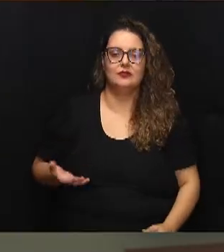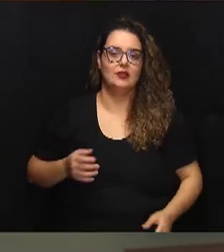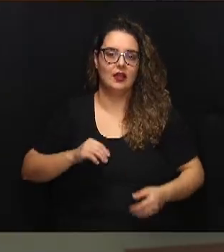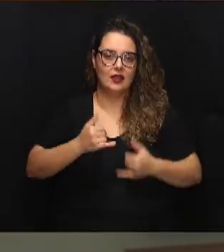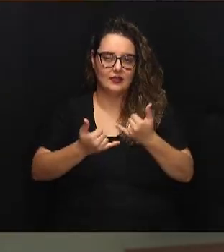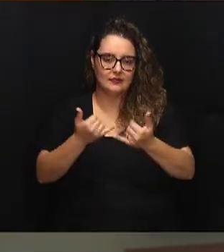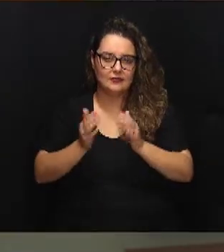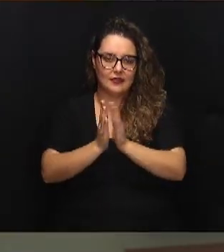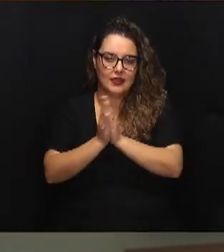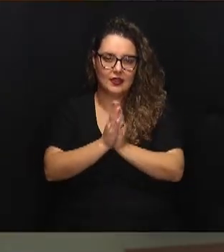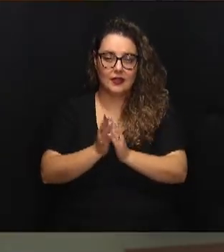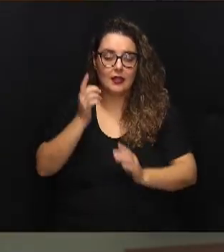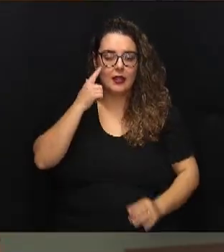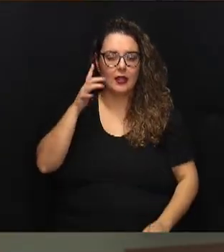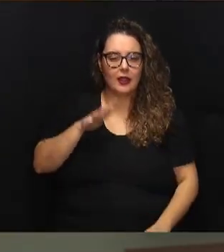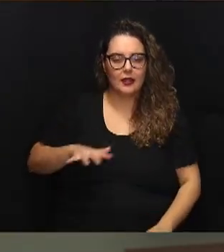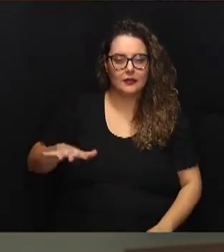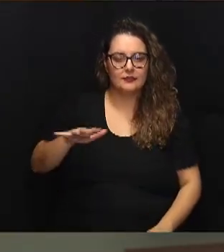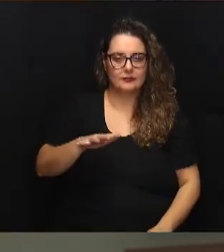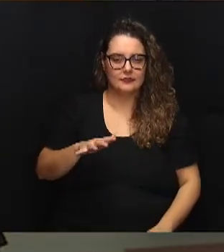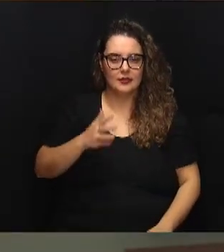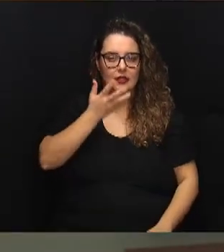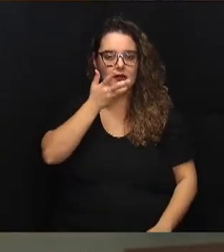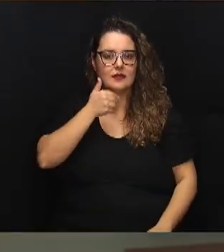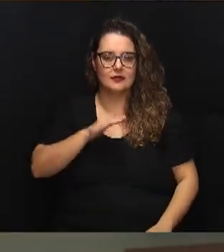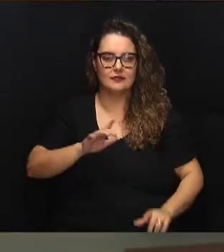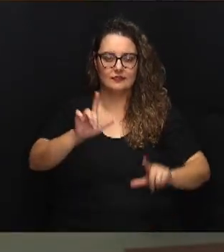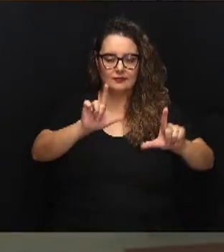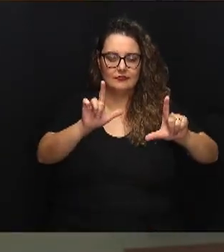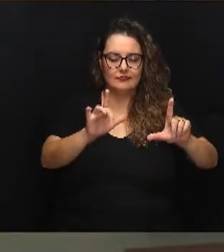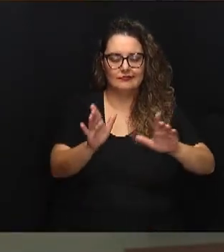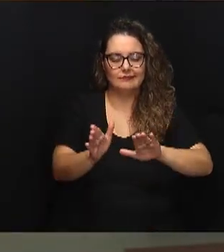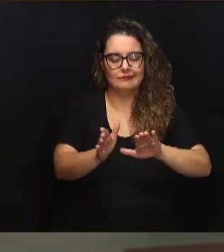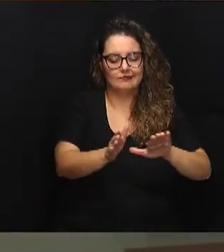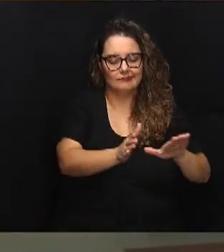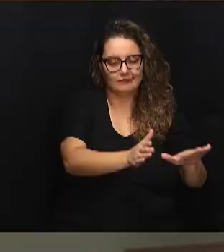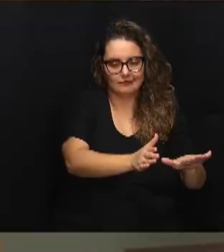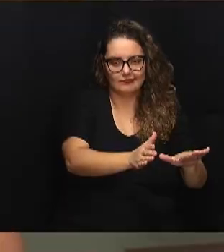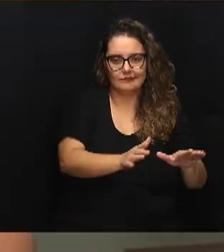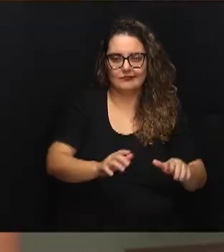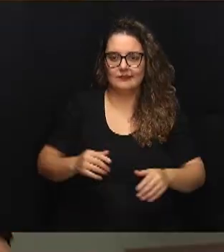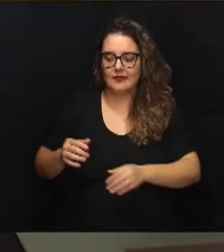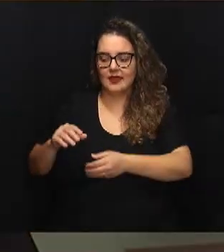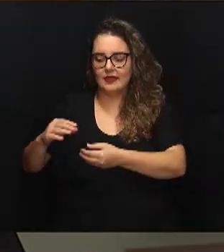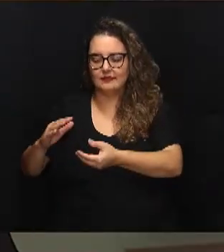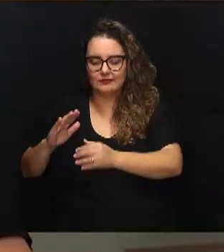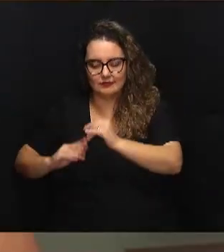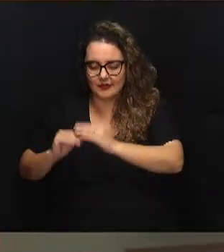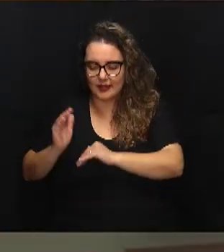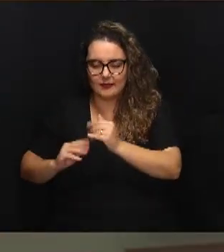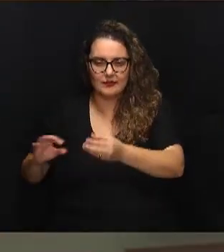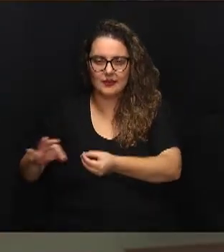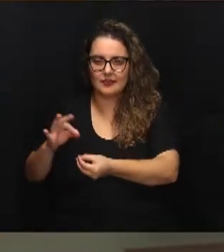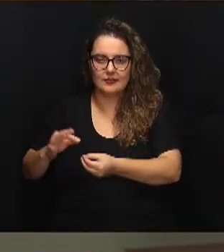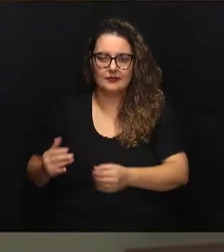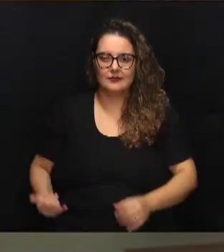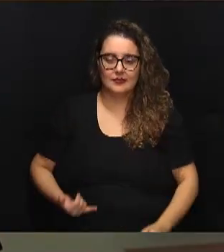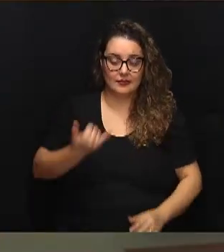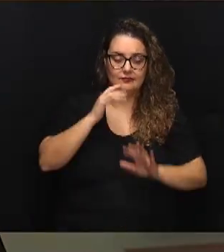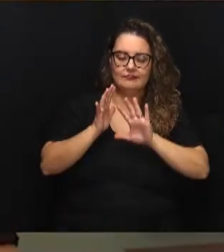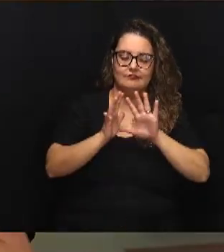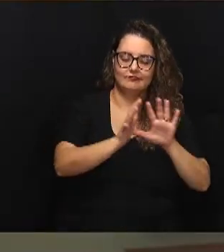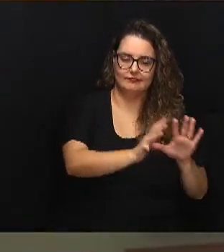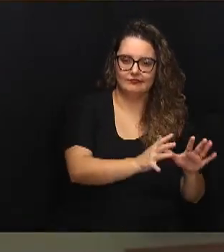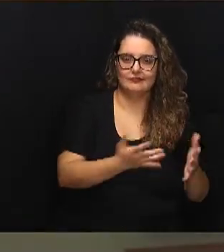a ideia é tirar um pouquinho a criança da frente da tela, né? Da frente tanto da tela do computador, quanto da tela do celular, da tela da